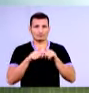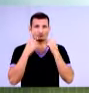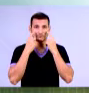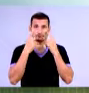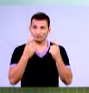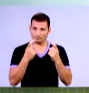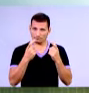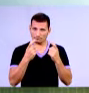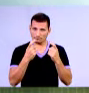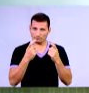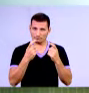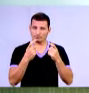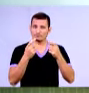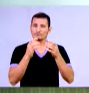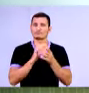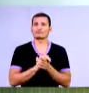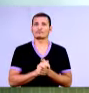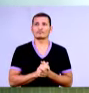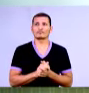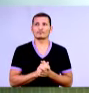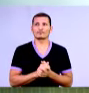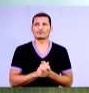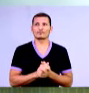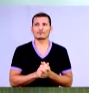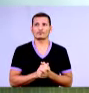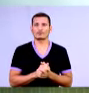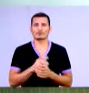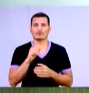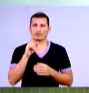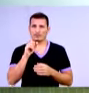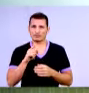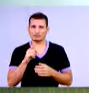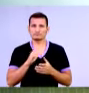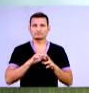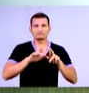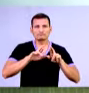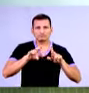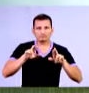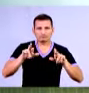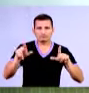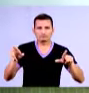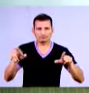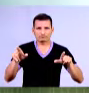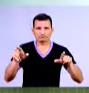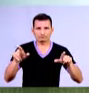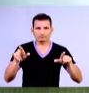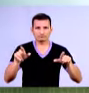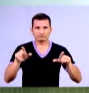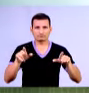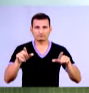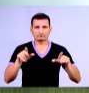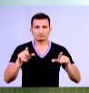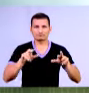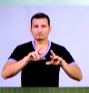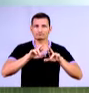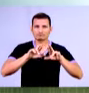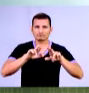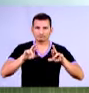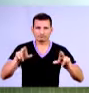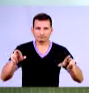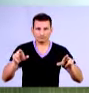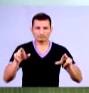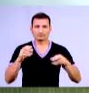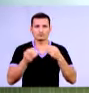dessa definição é justamente na diversidade dos recursos para isso, na diversidade dos recursos para